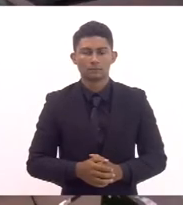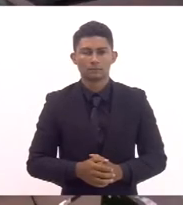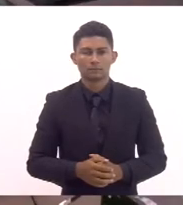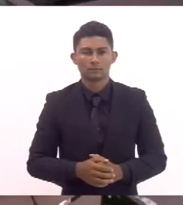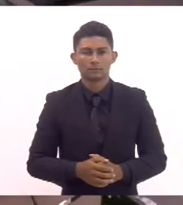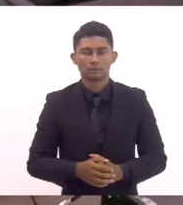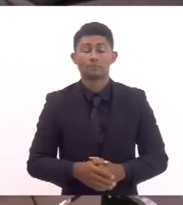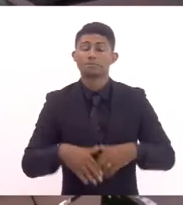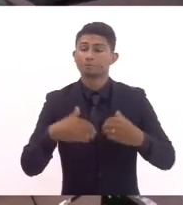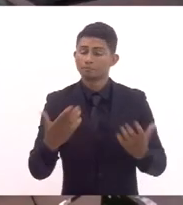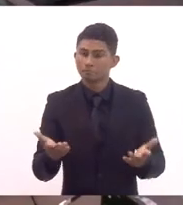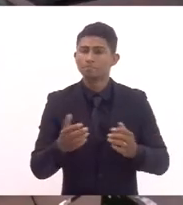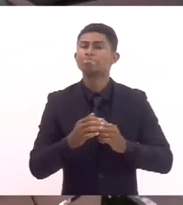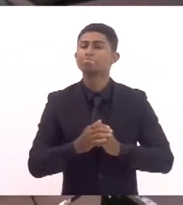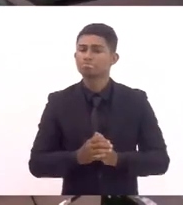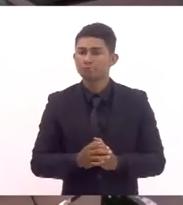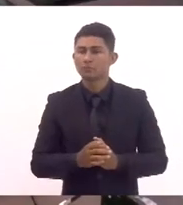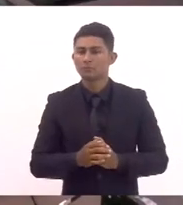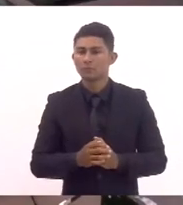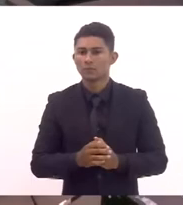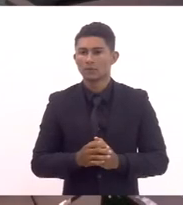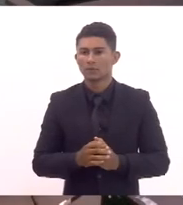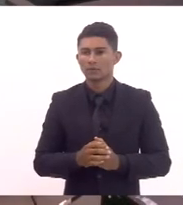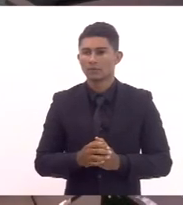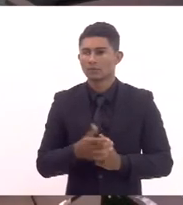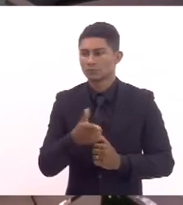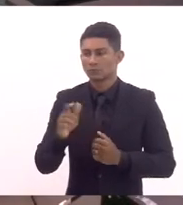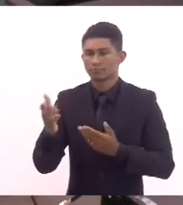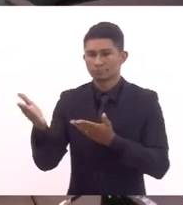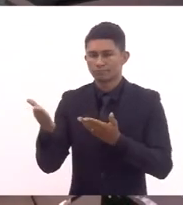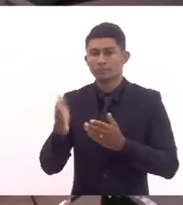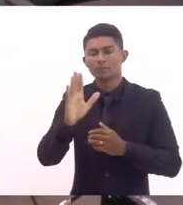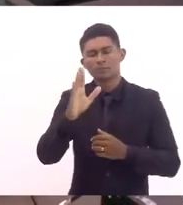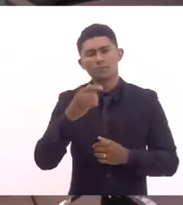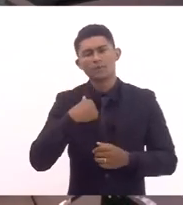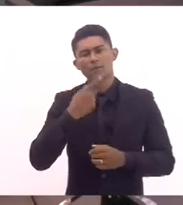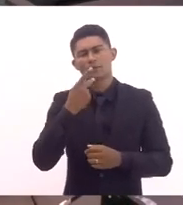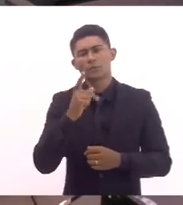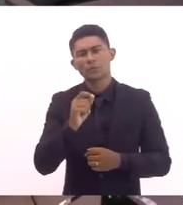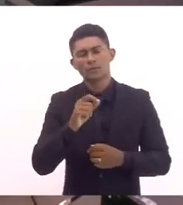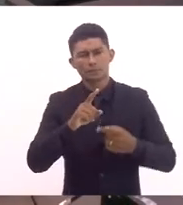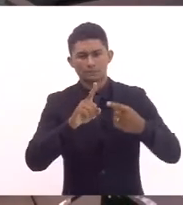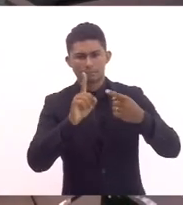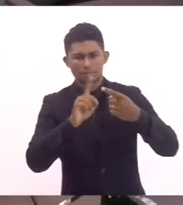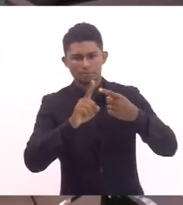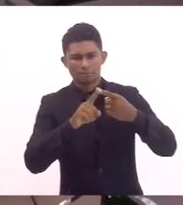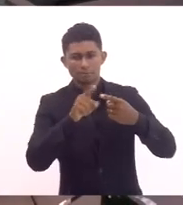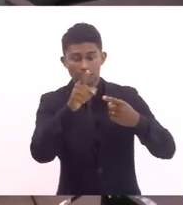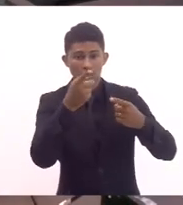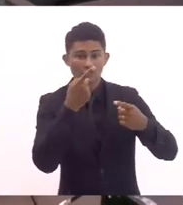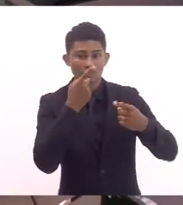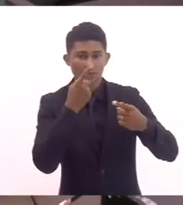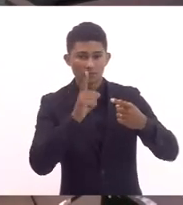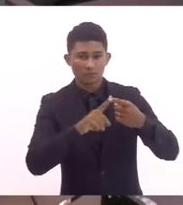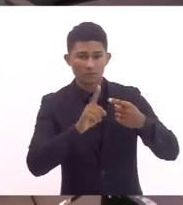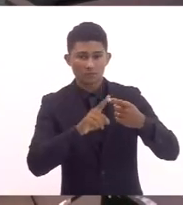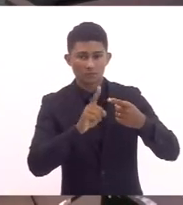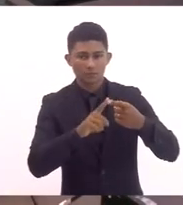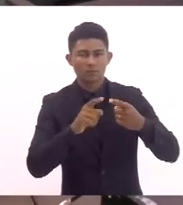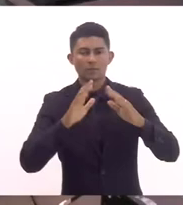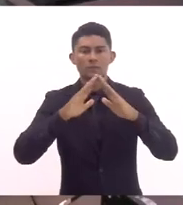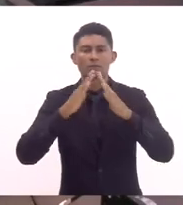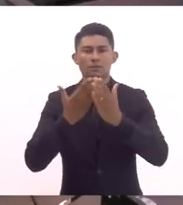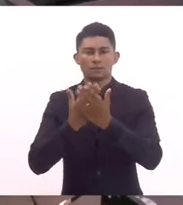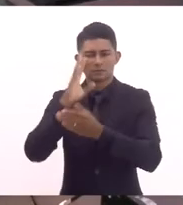e olha eu quero só fazer eu vou passar para a próxima Mas eu só quero fazer uma observação sobre a primeira que você falou dos